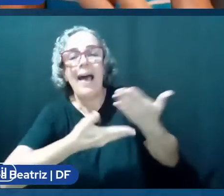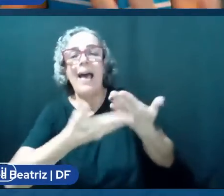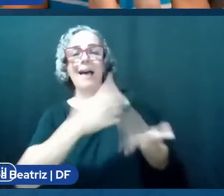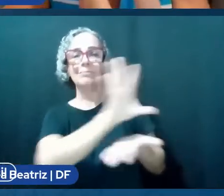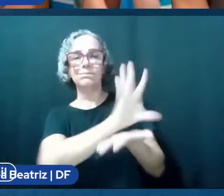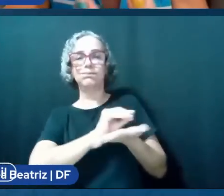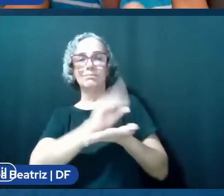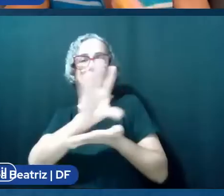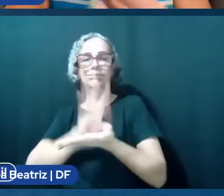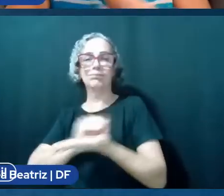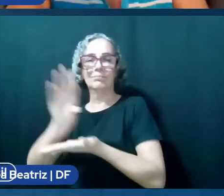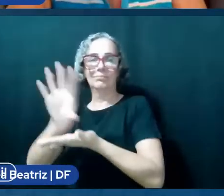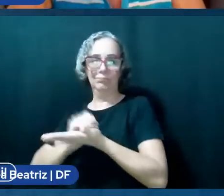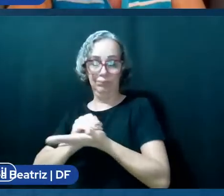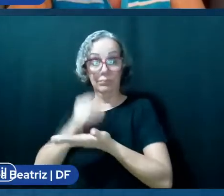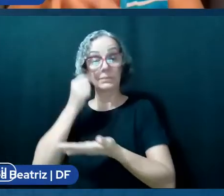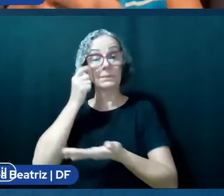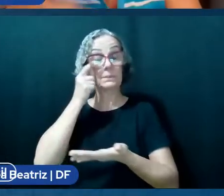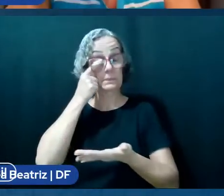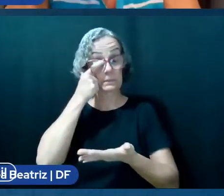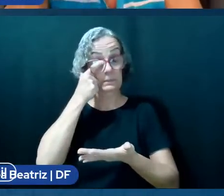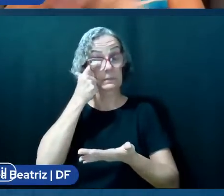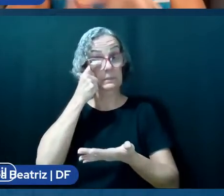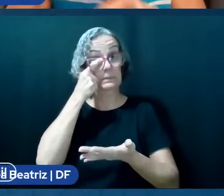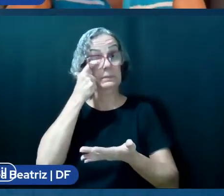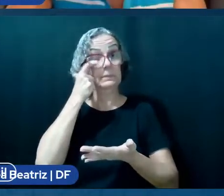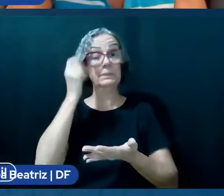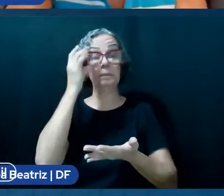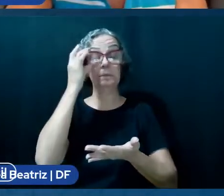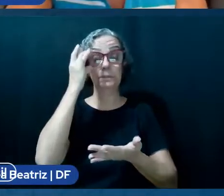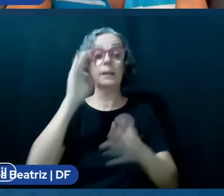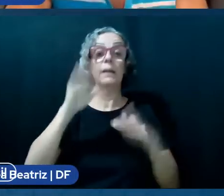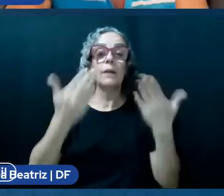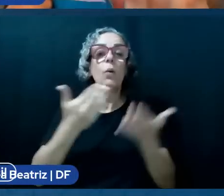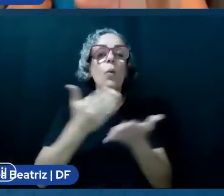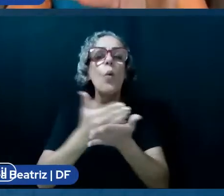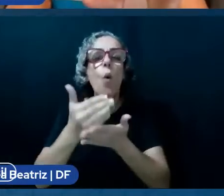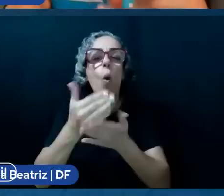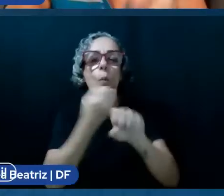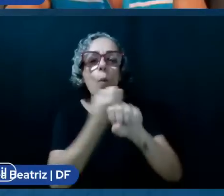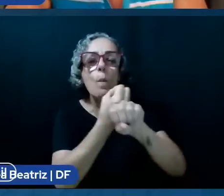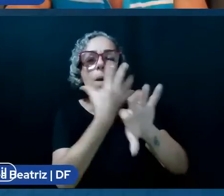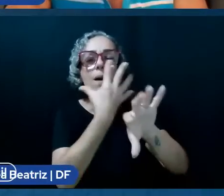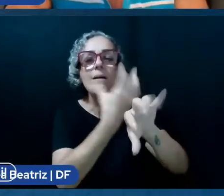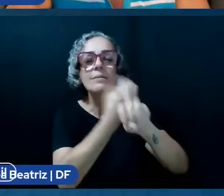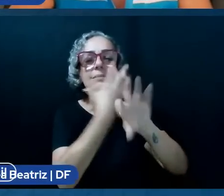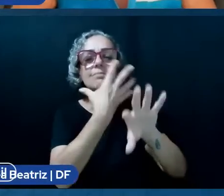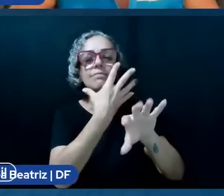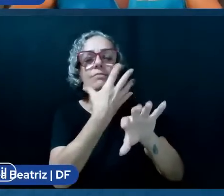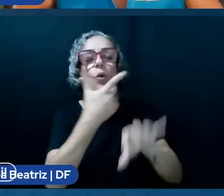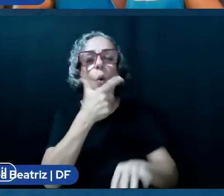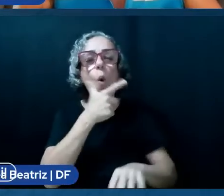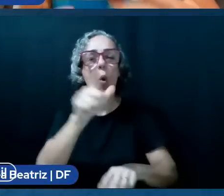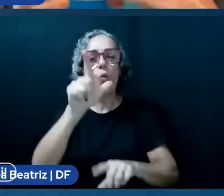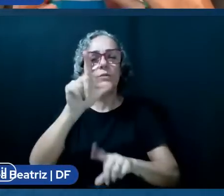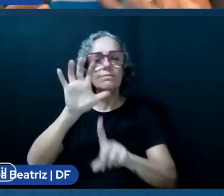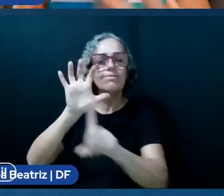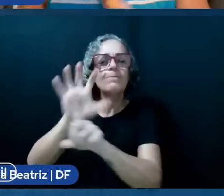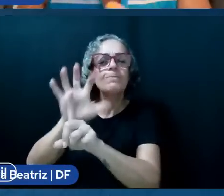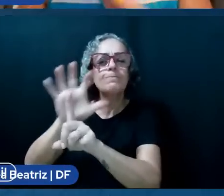o magnetismo consegue gerar esse efeito. Lembrando que o magnetismo é